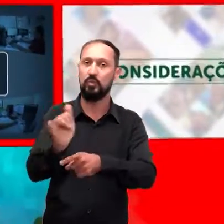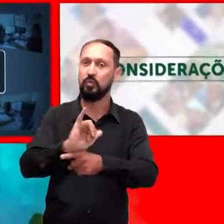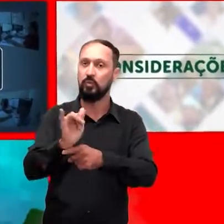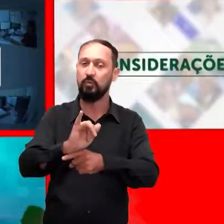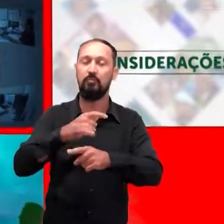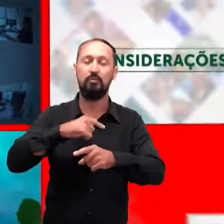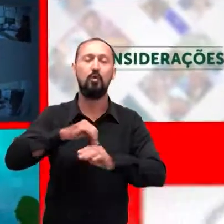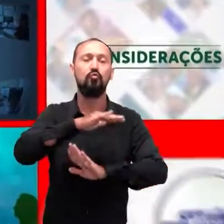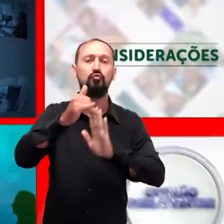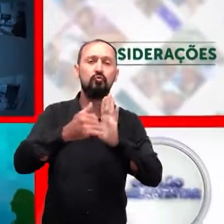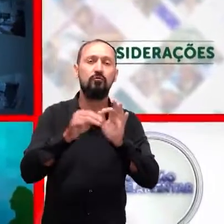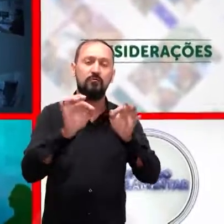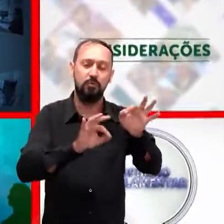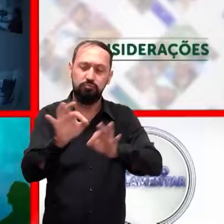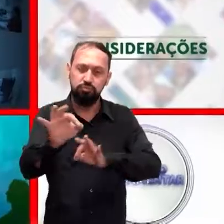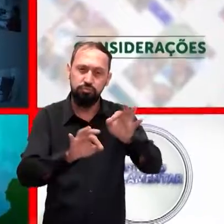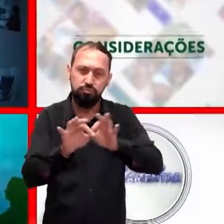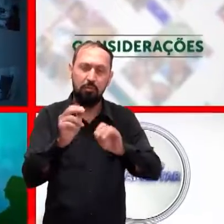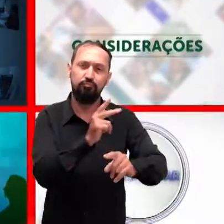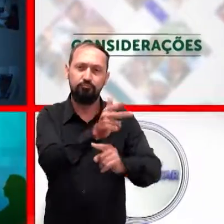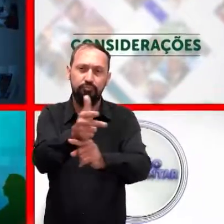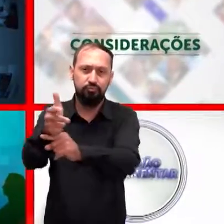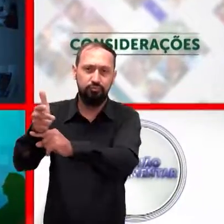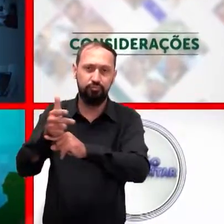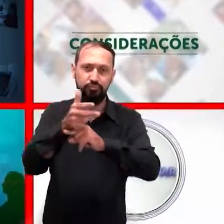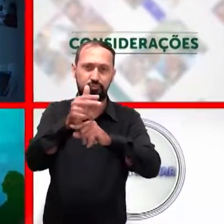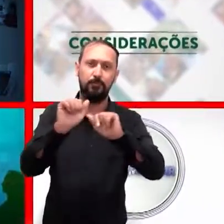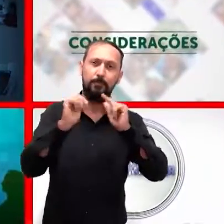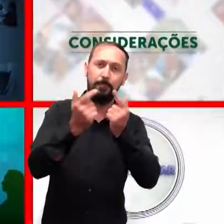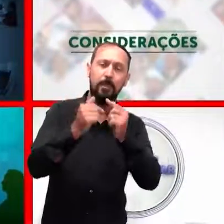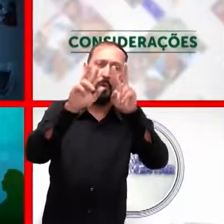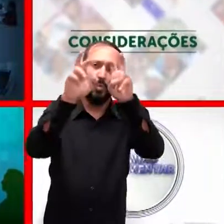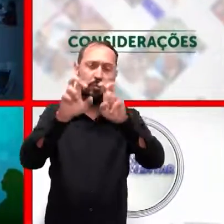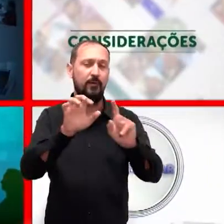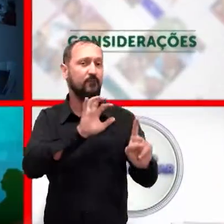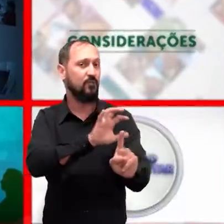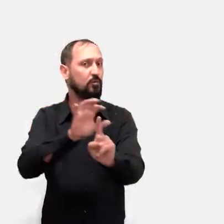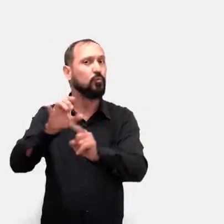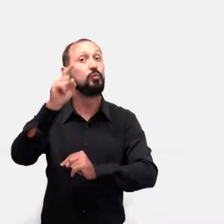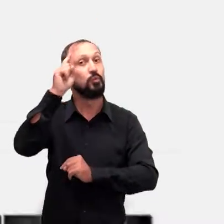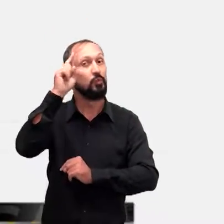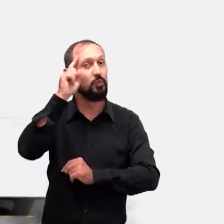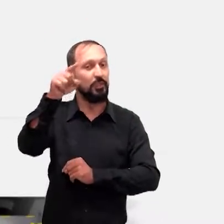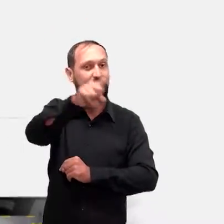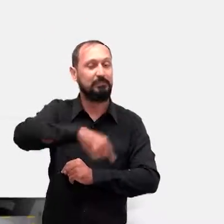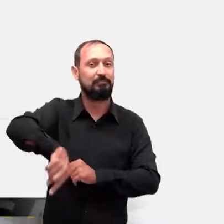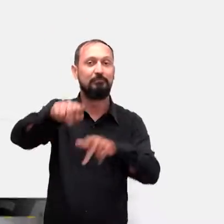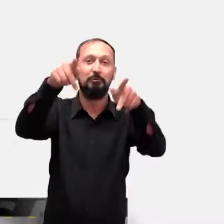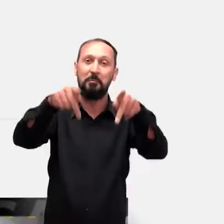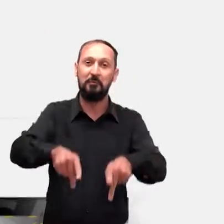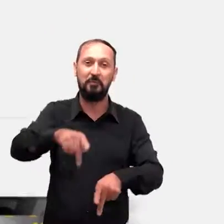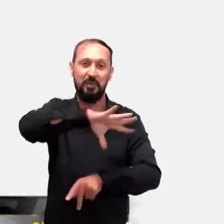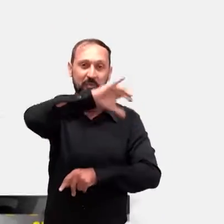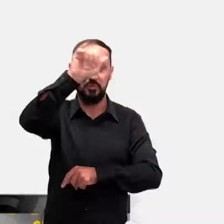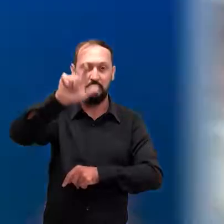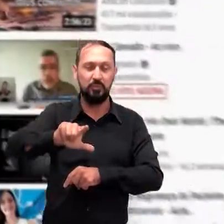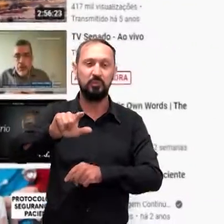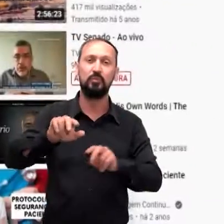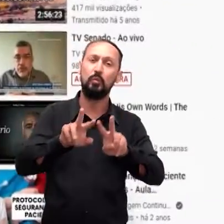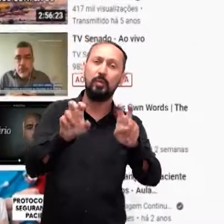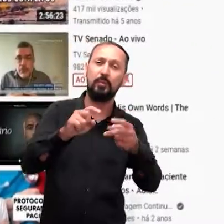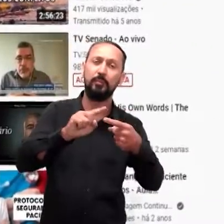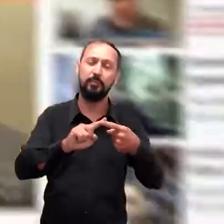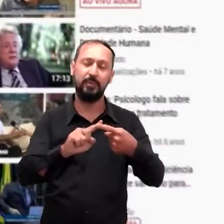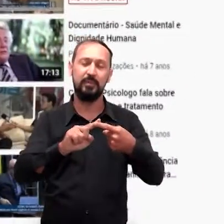é disponibilizada toda a produção da TV Alemes. Temas que impactam o dia a dia da população sul-mato-grossense,